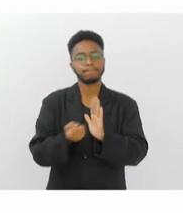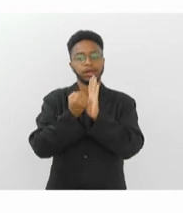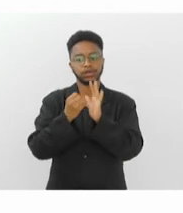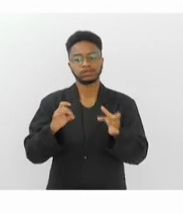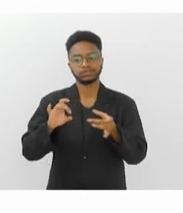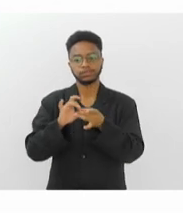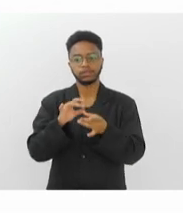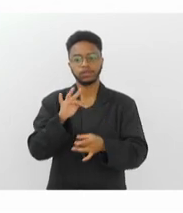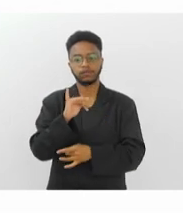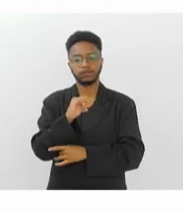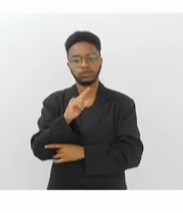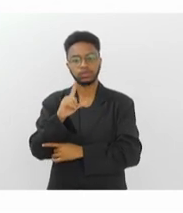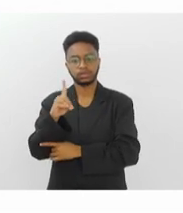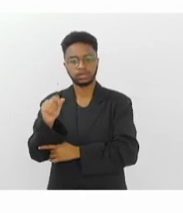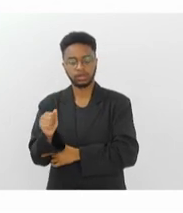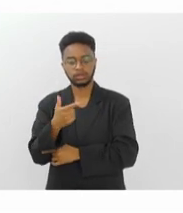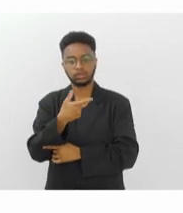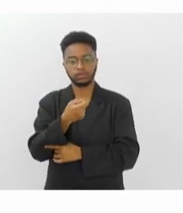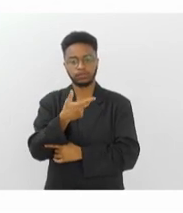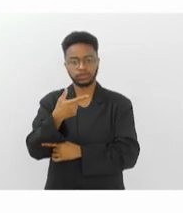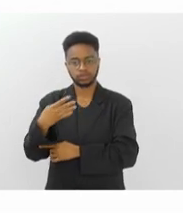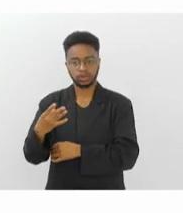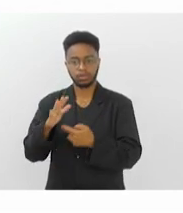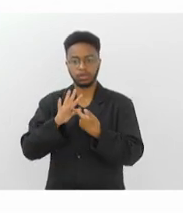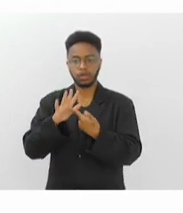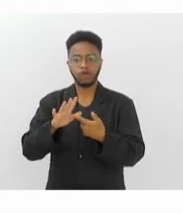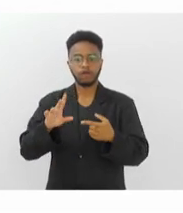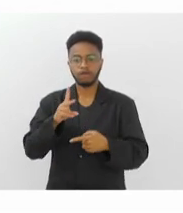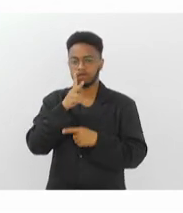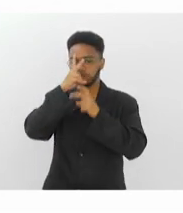FILDA 2024, Força Tchokwe.